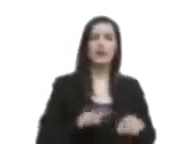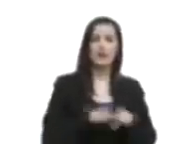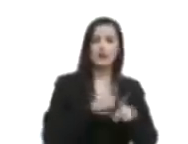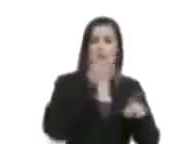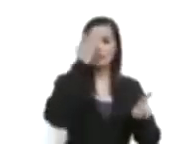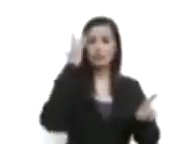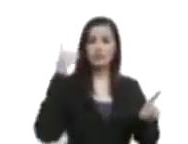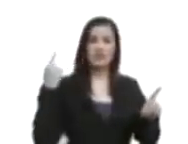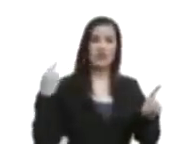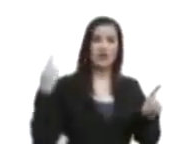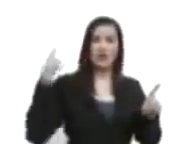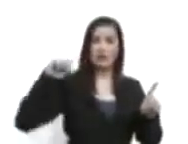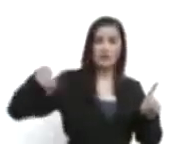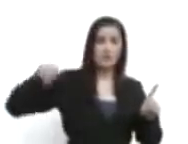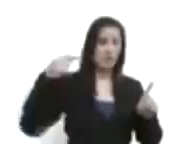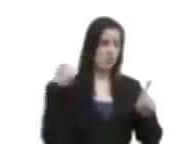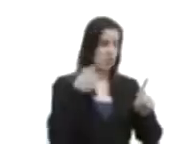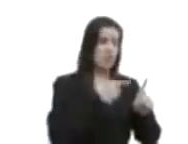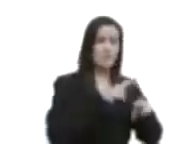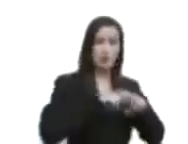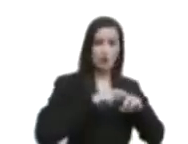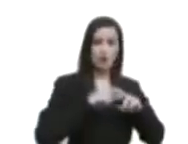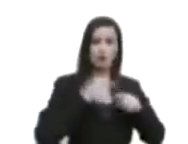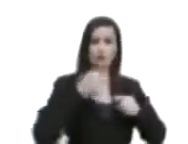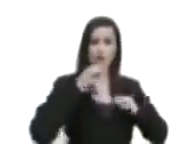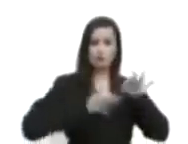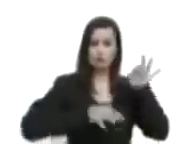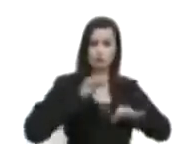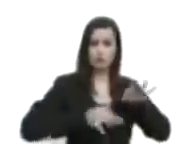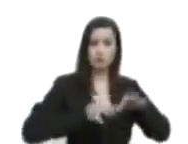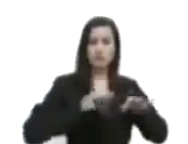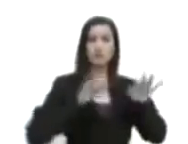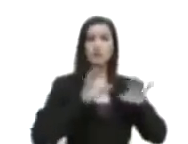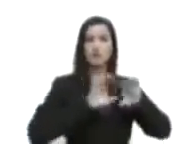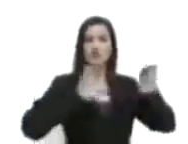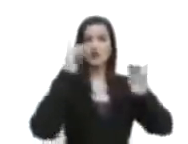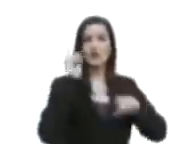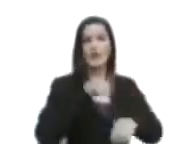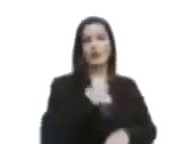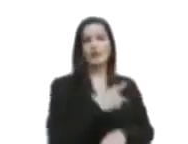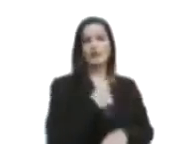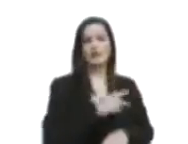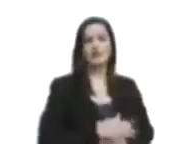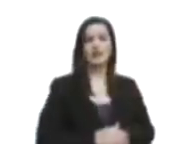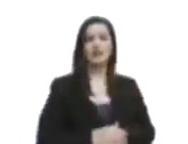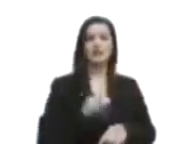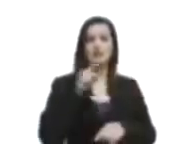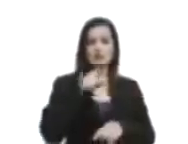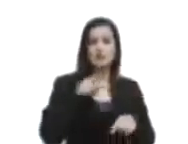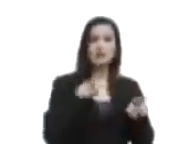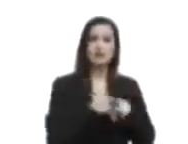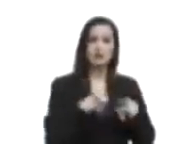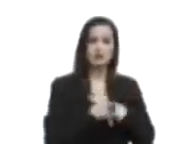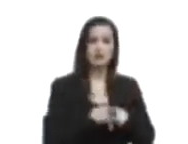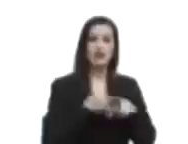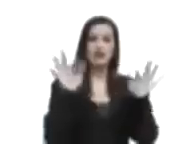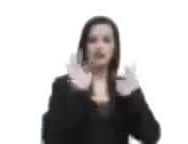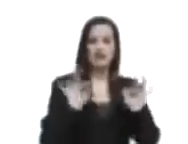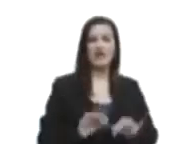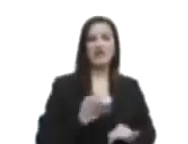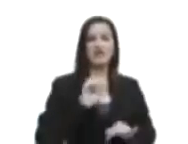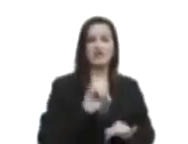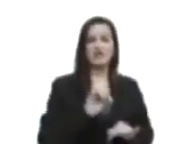deles é o reino dos céus. Bem-aventurados sois vós, quando por minha causa vos injuriarem e perseguirem,